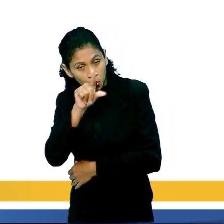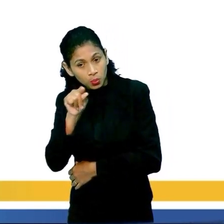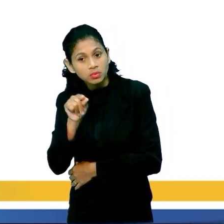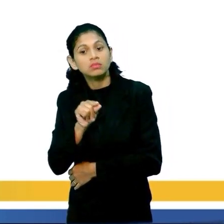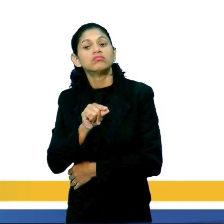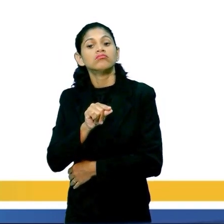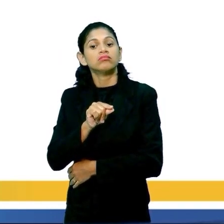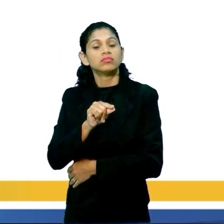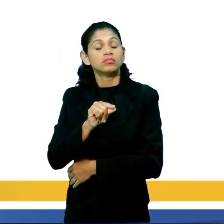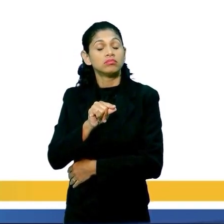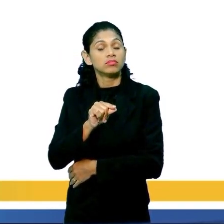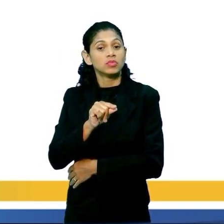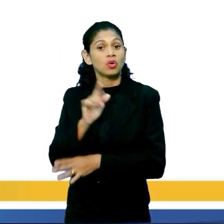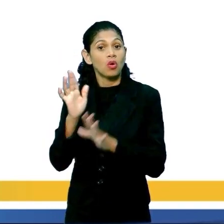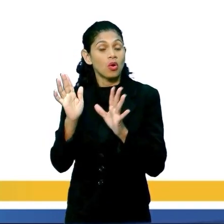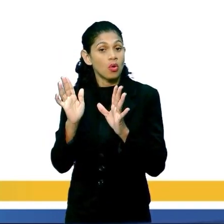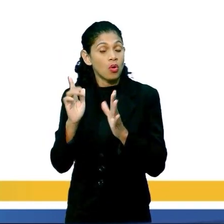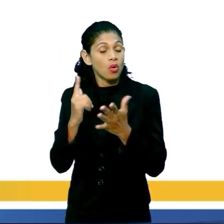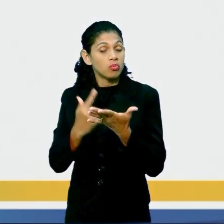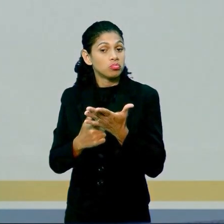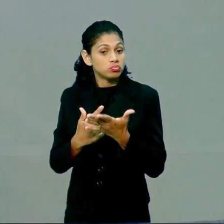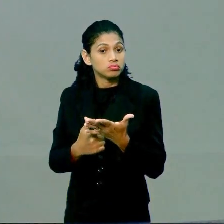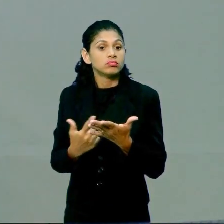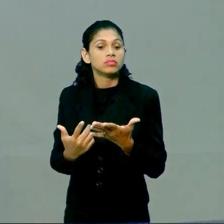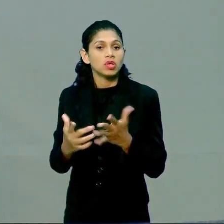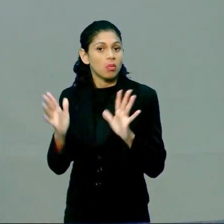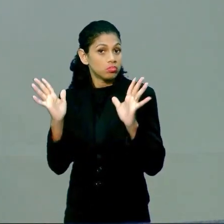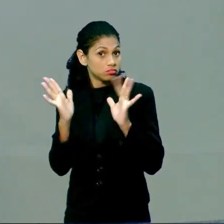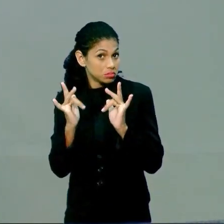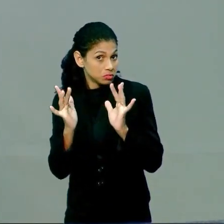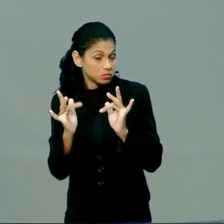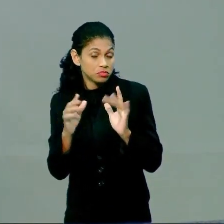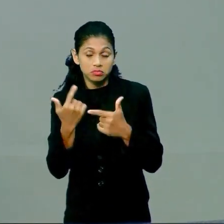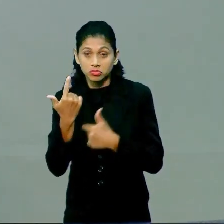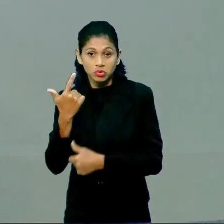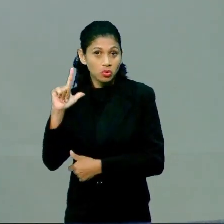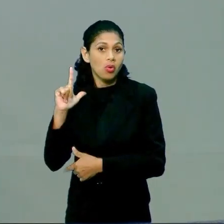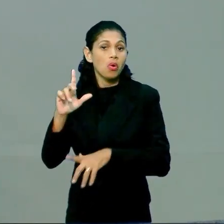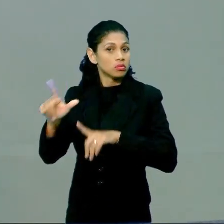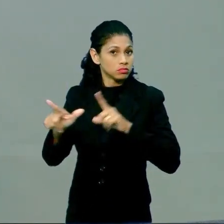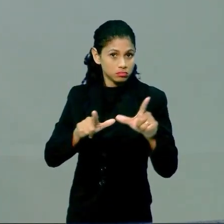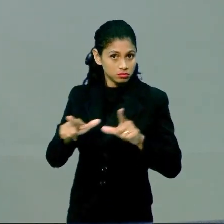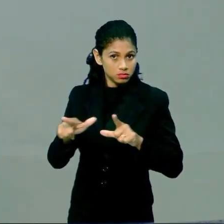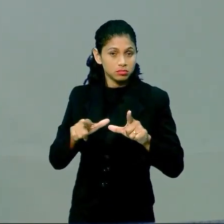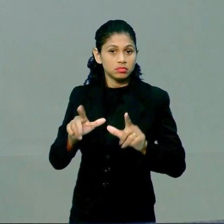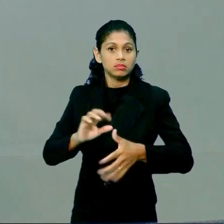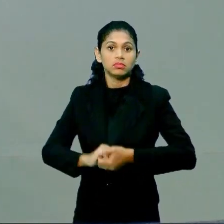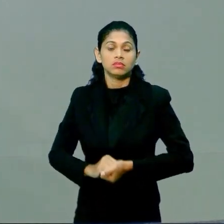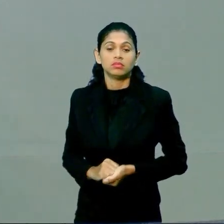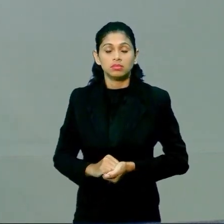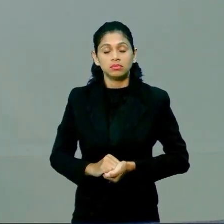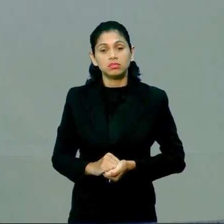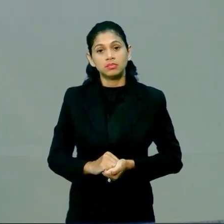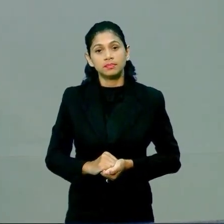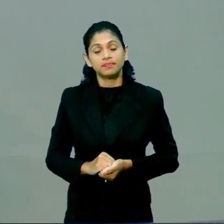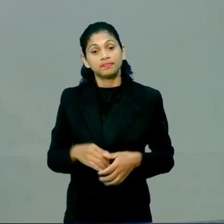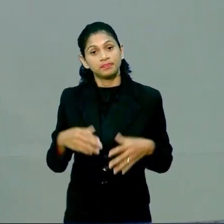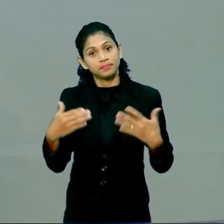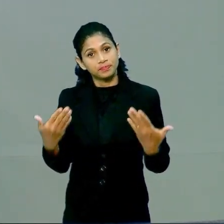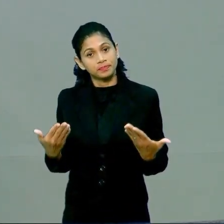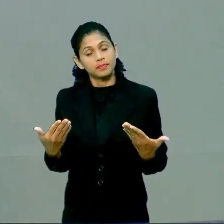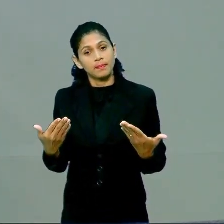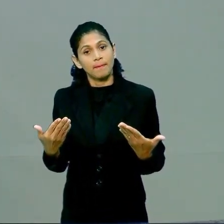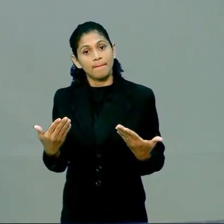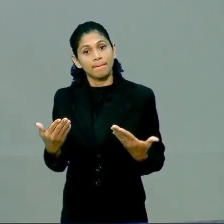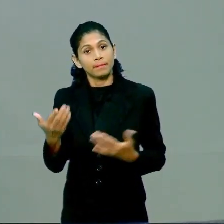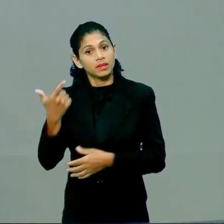galera então ele mesmo já diz né o por ele ele largou a rede social então com isso